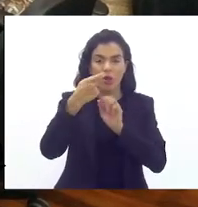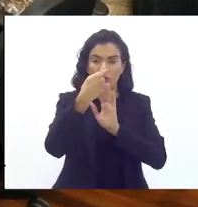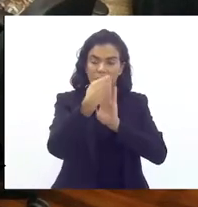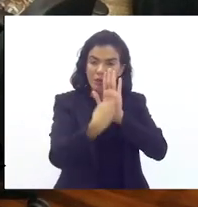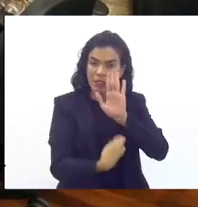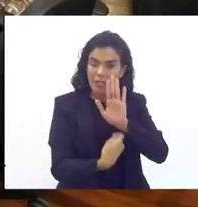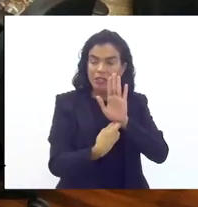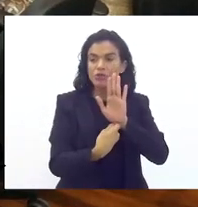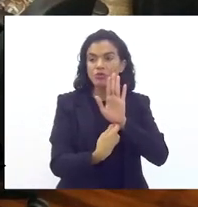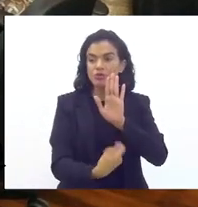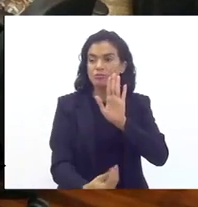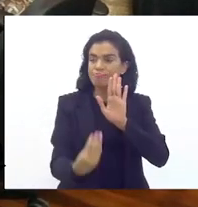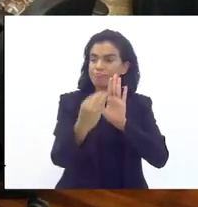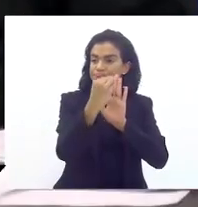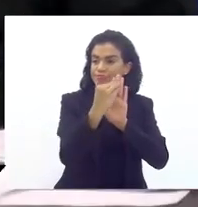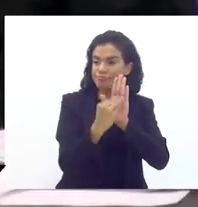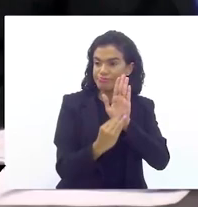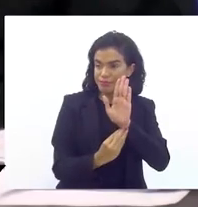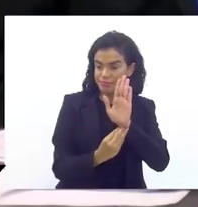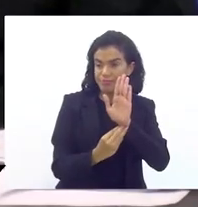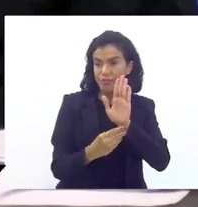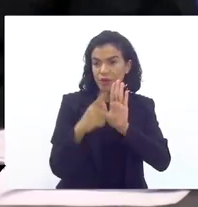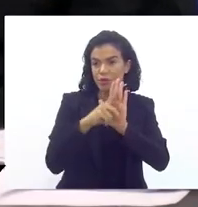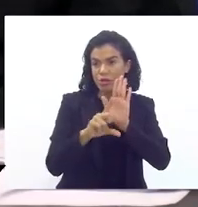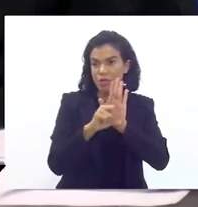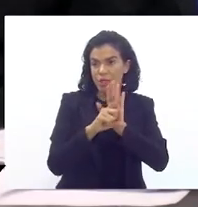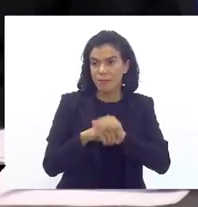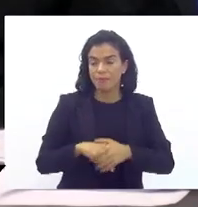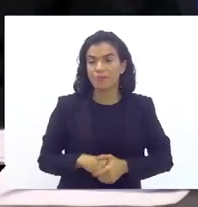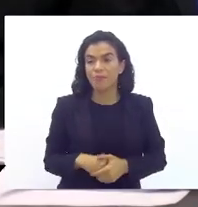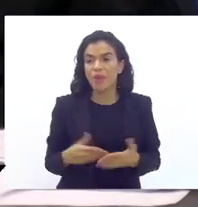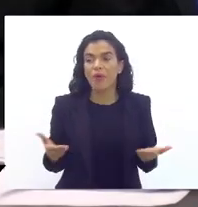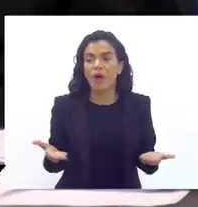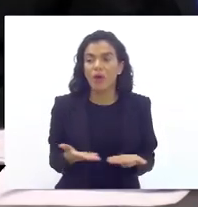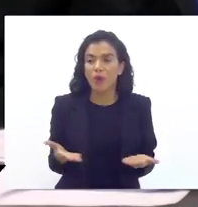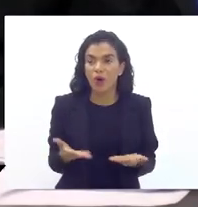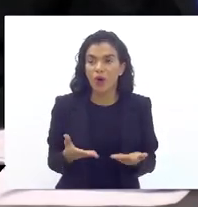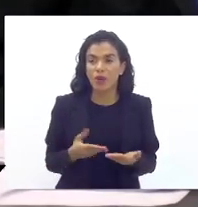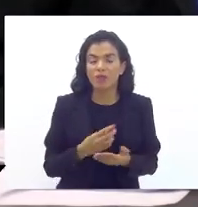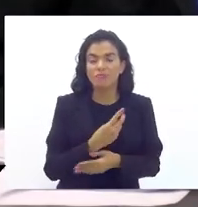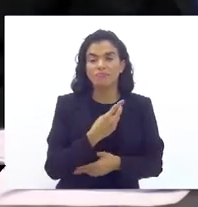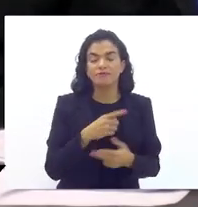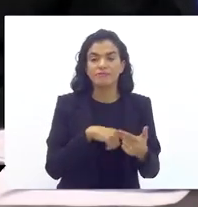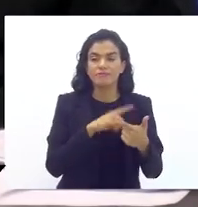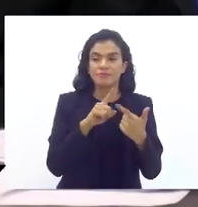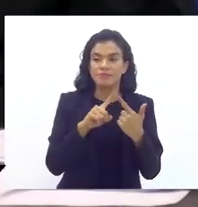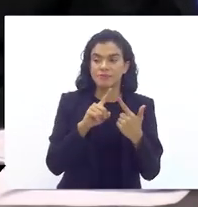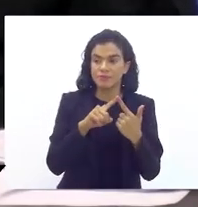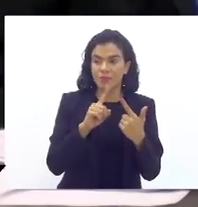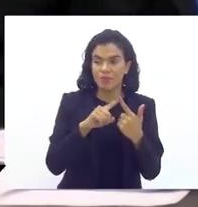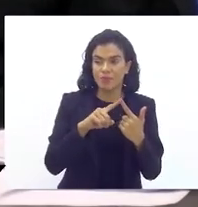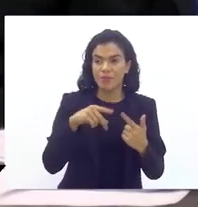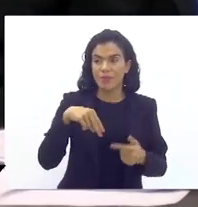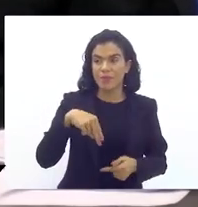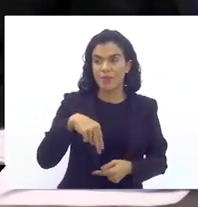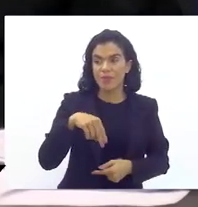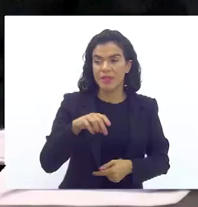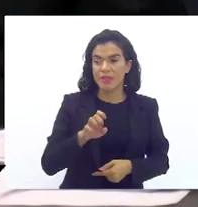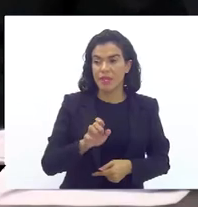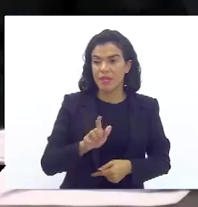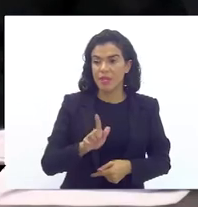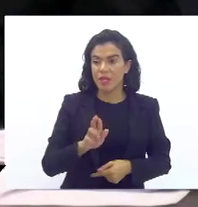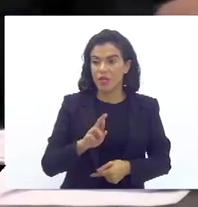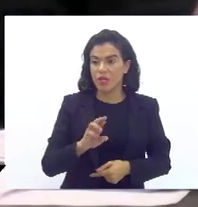trazer de volta esse Ponto Central aqui do projeto então agora na sequência meu companheiro negro algum né